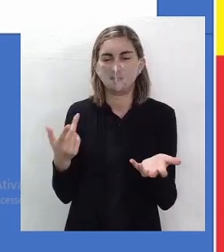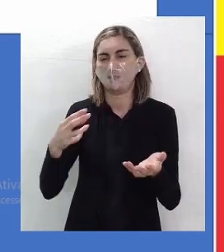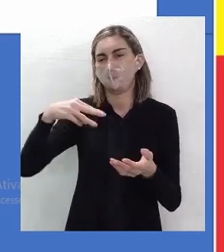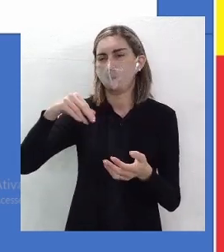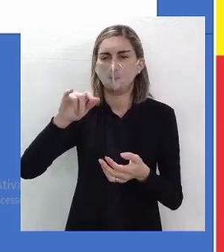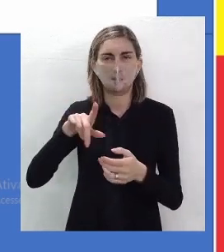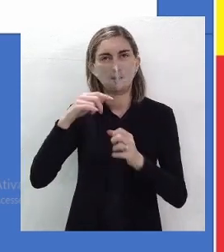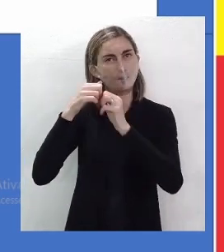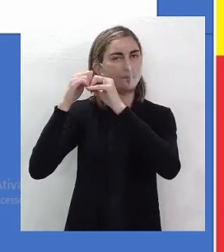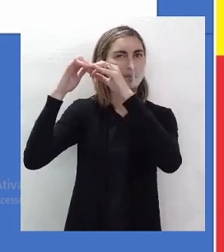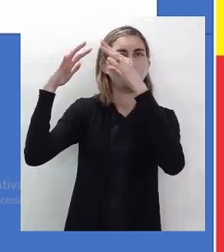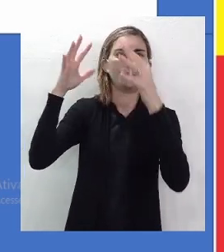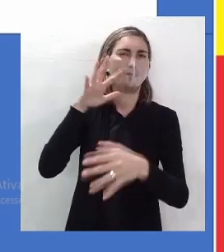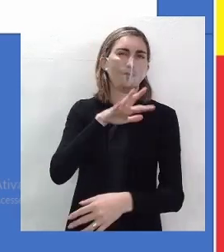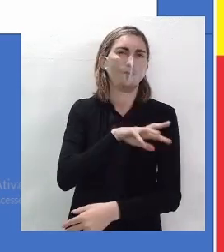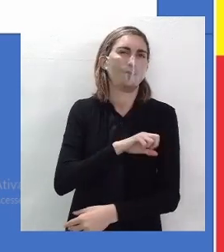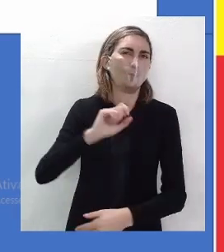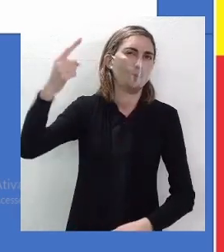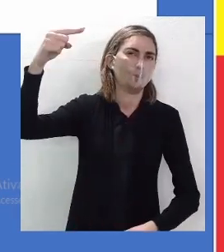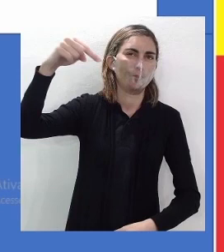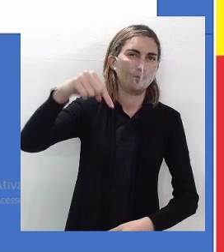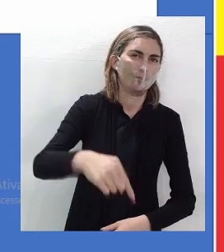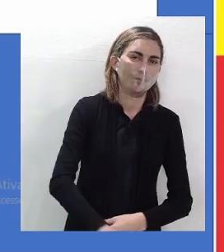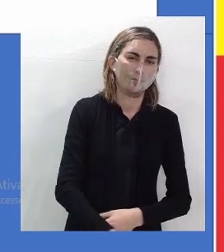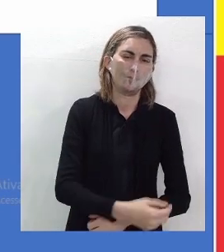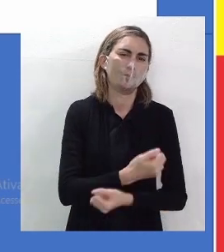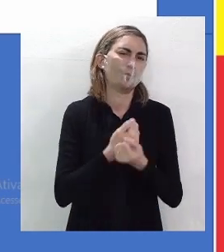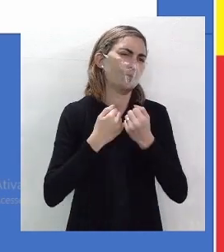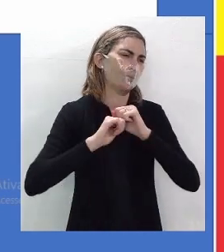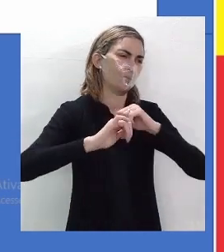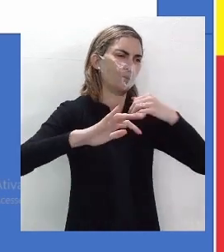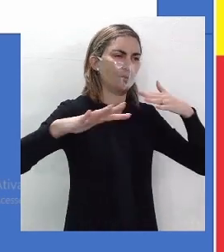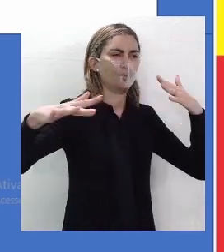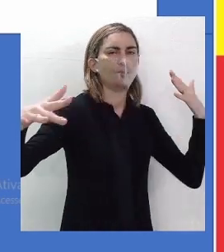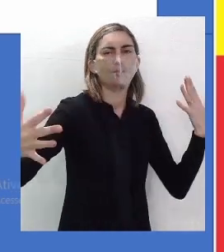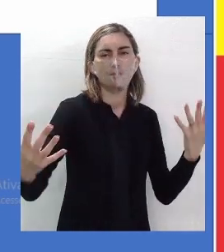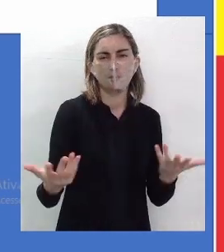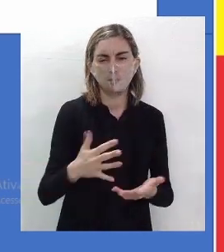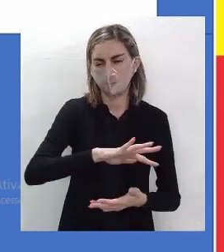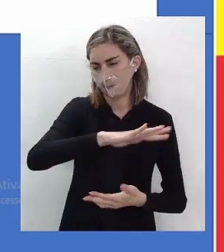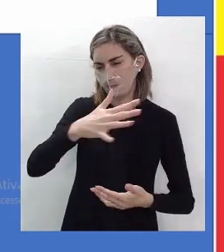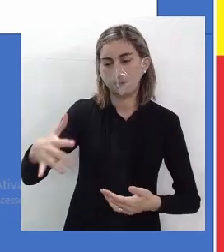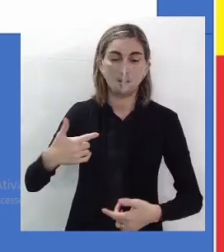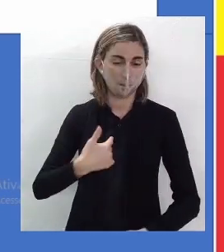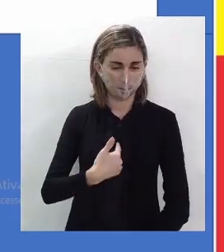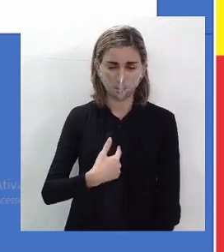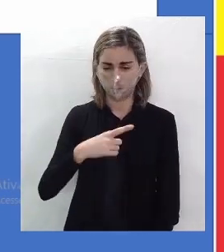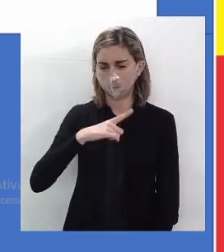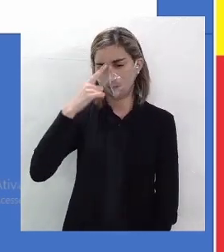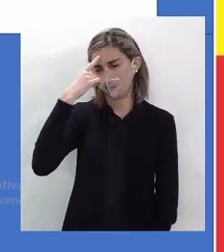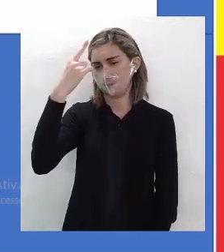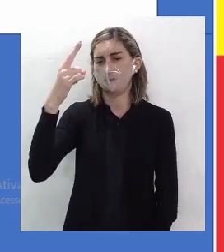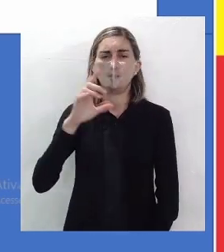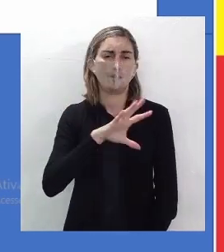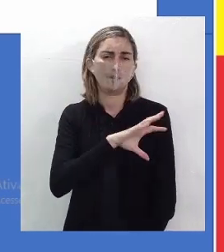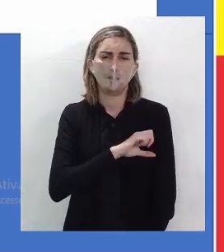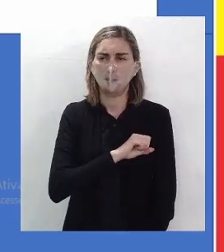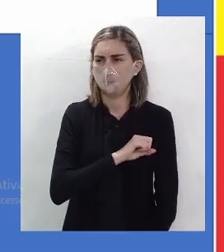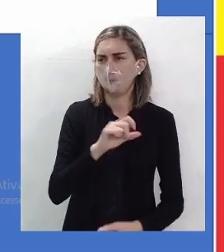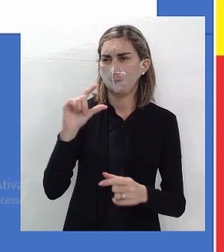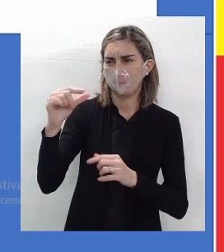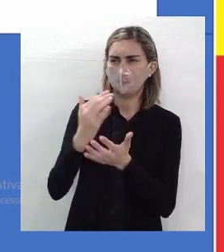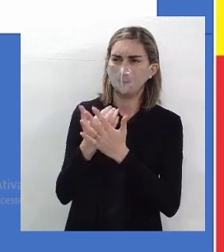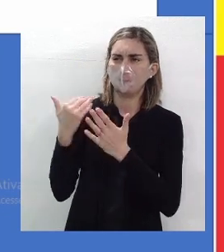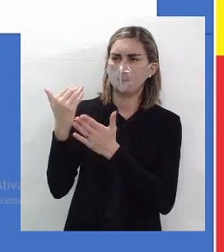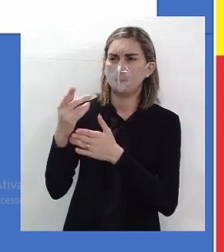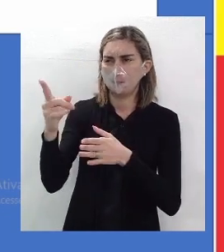tem essa ideia de que o amor é profundo, é extenso, como o mar. E eu tenho uma ideia de amor um pouco